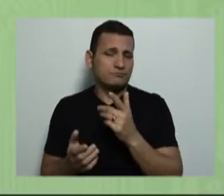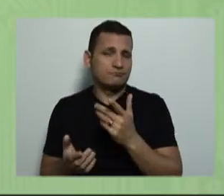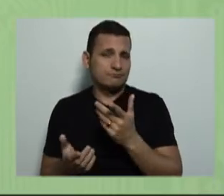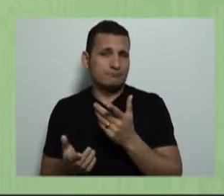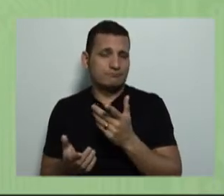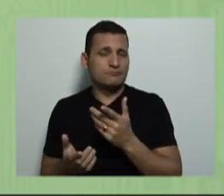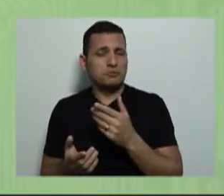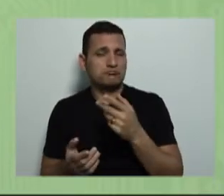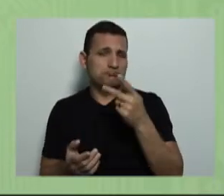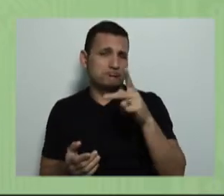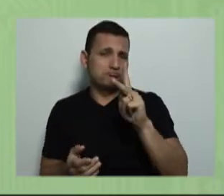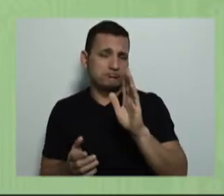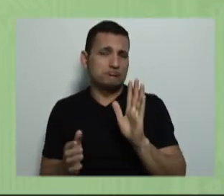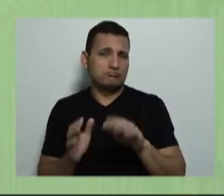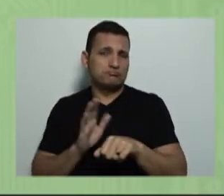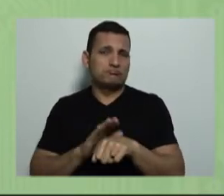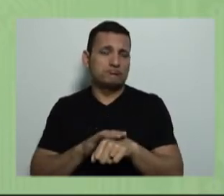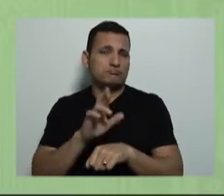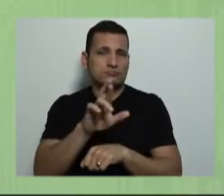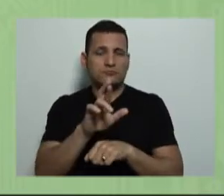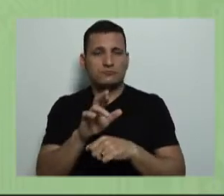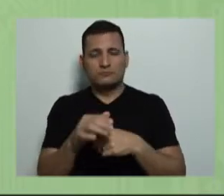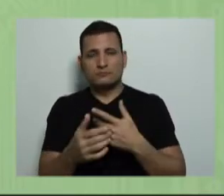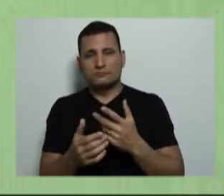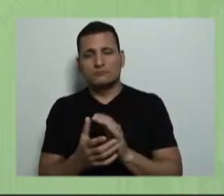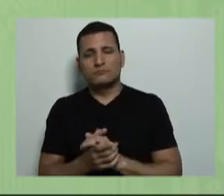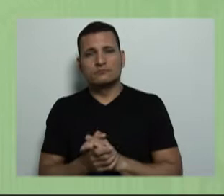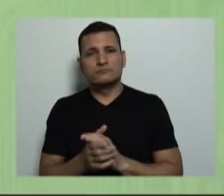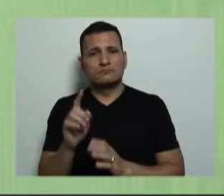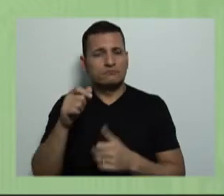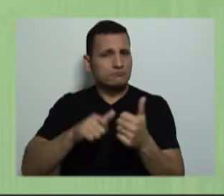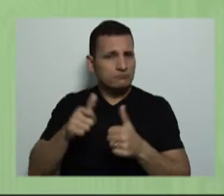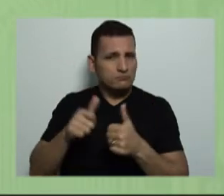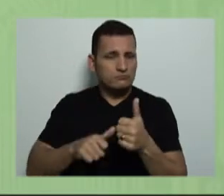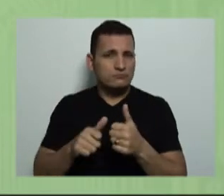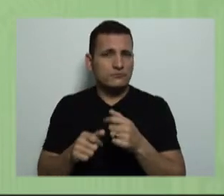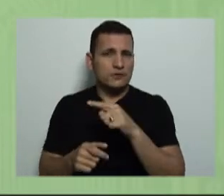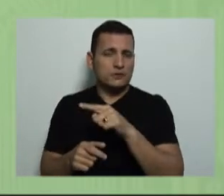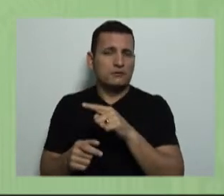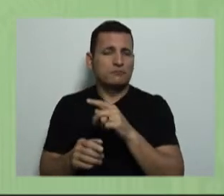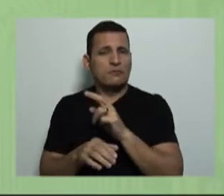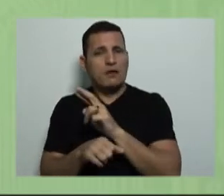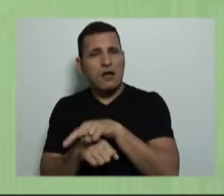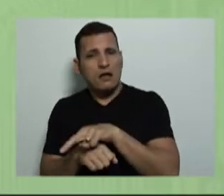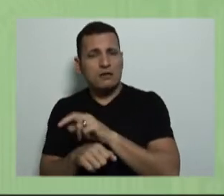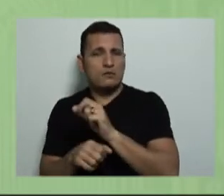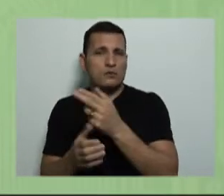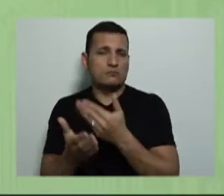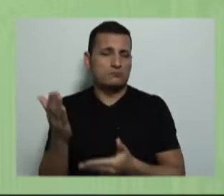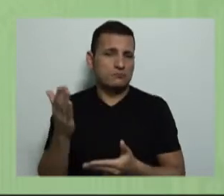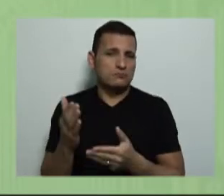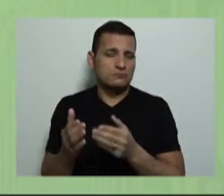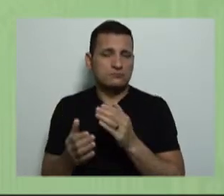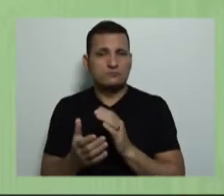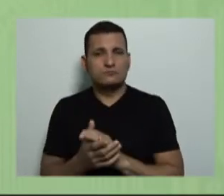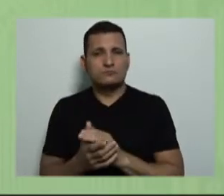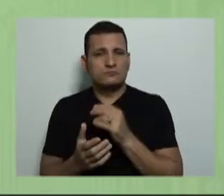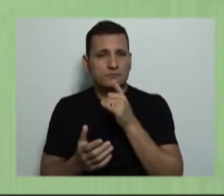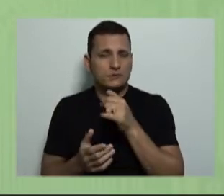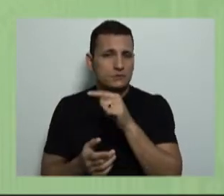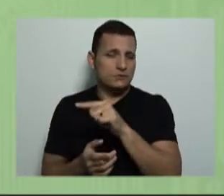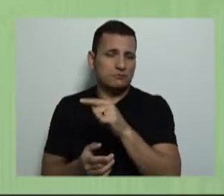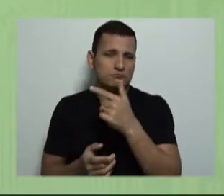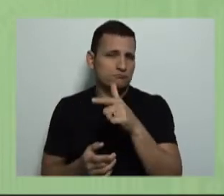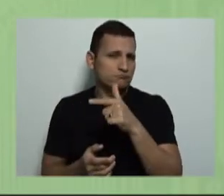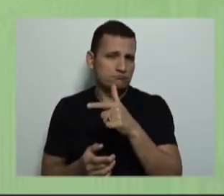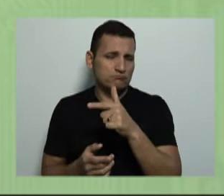fica a teu critério, o senhor vai ser aí o professor que vai estar avaliando, considerá-lo aprovado ou reprovado. Mas se ele não atender às